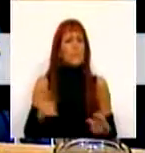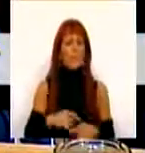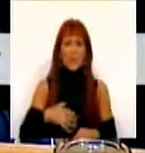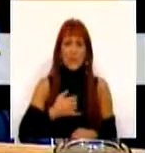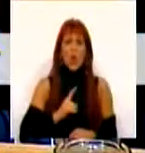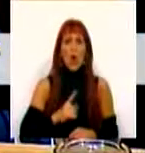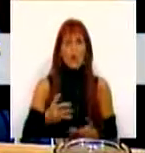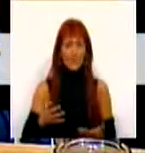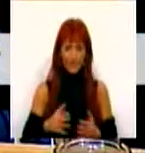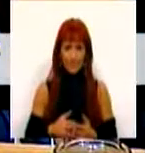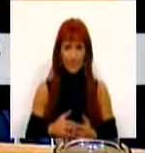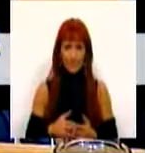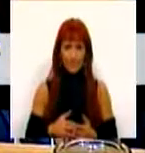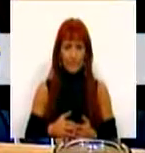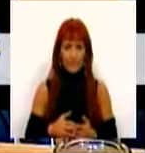Isto significa que